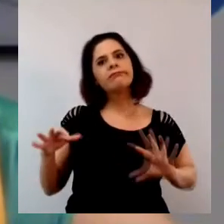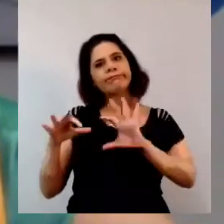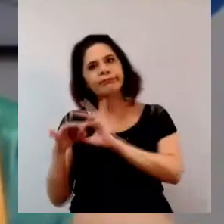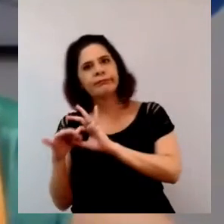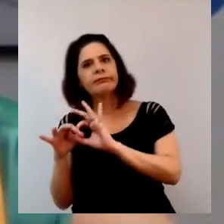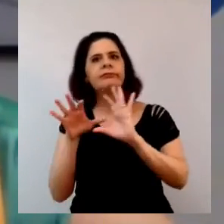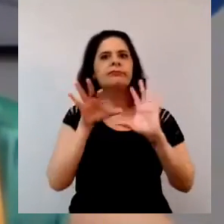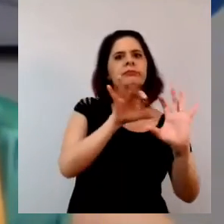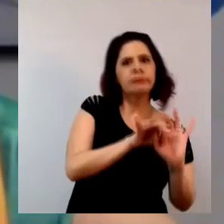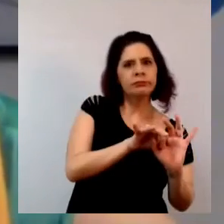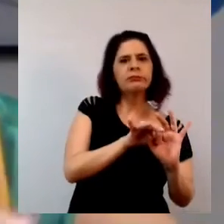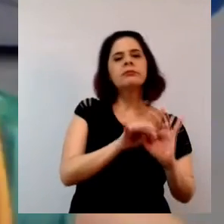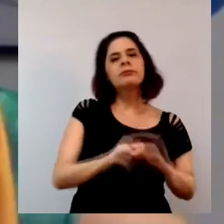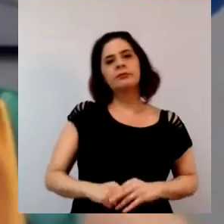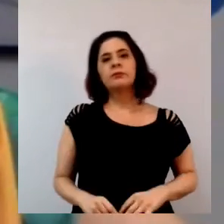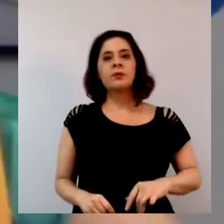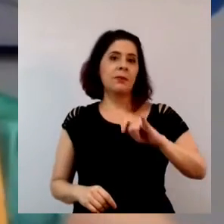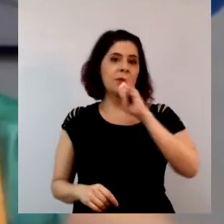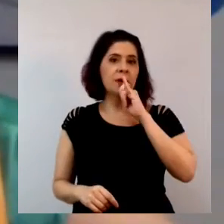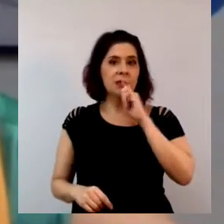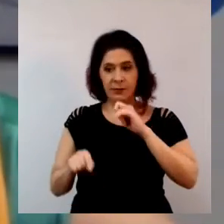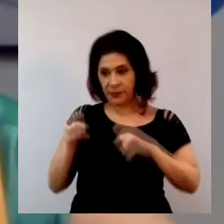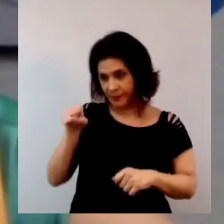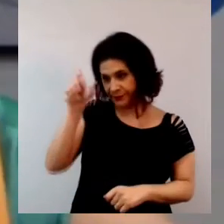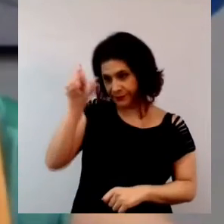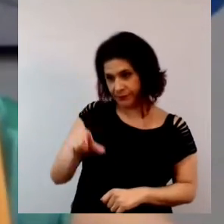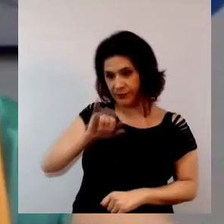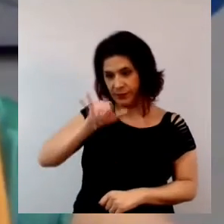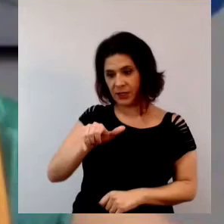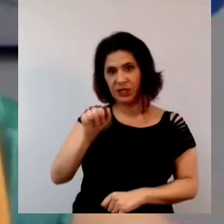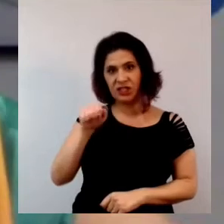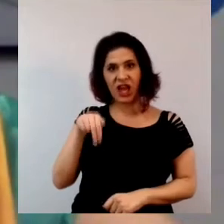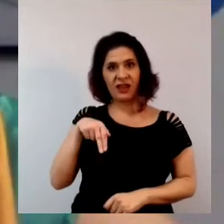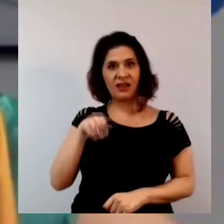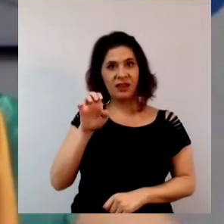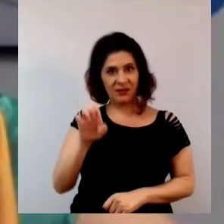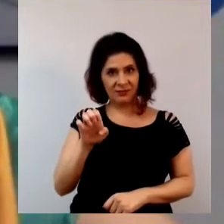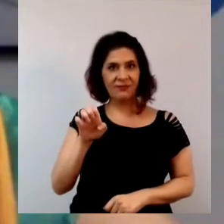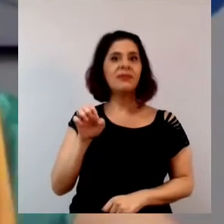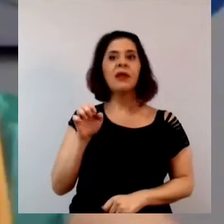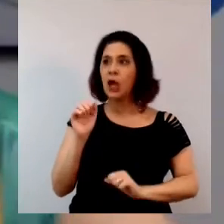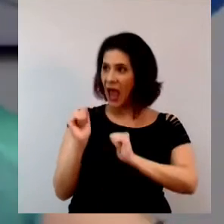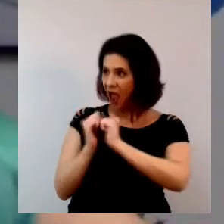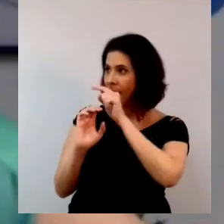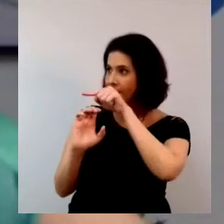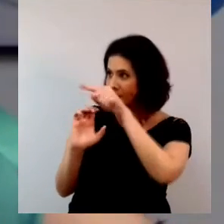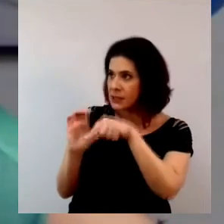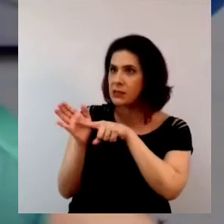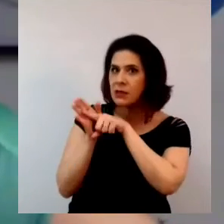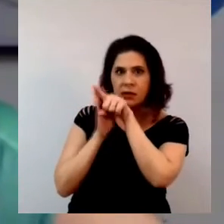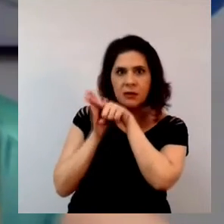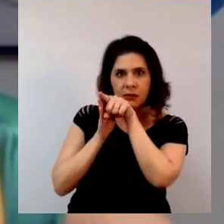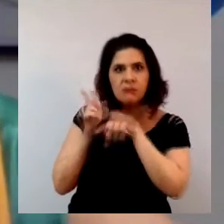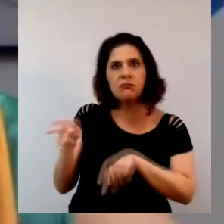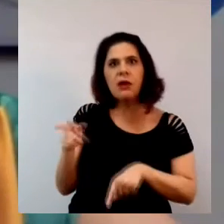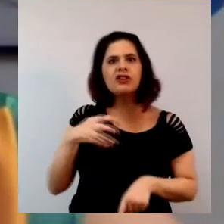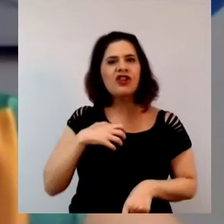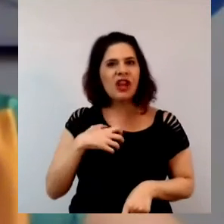com a Jaque, para trazer tudo isso que ela está falando, às vezes numa linguagem que ainda é